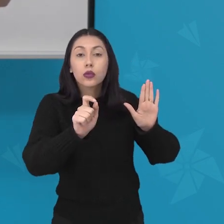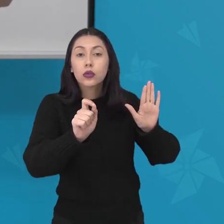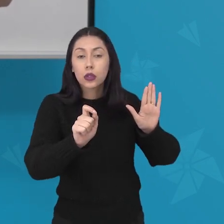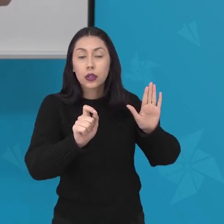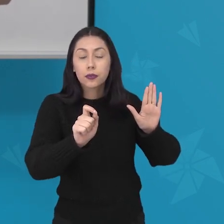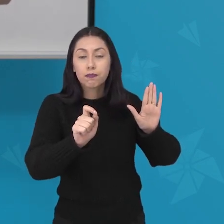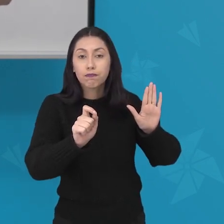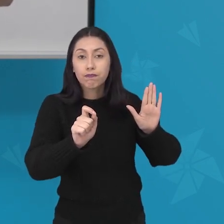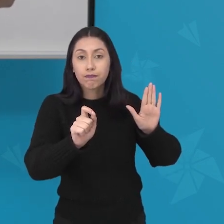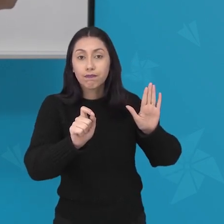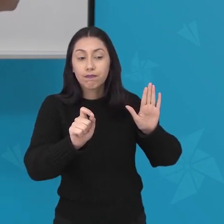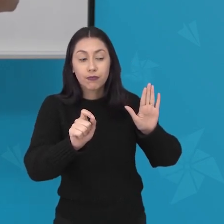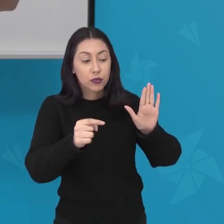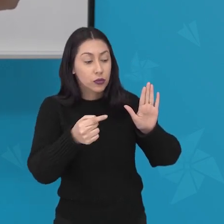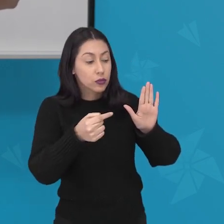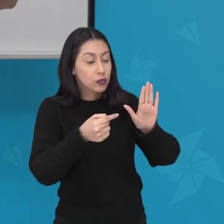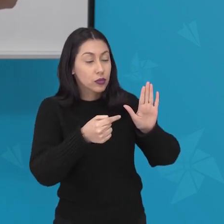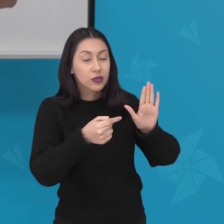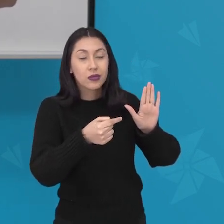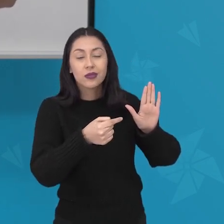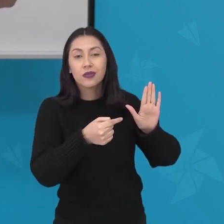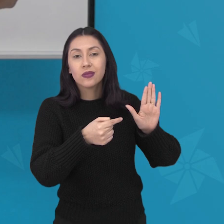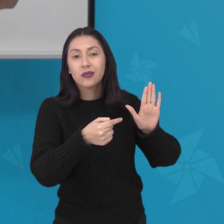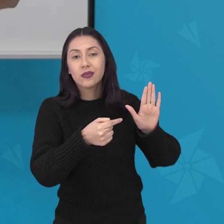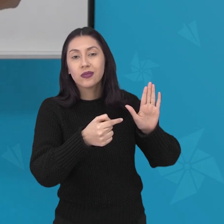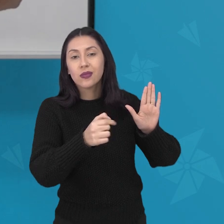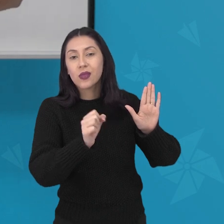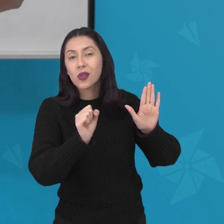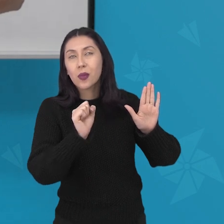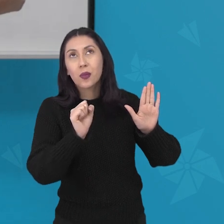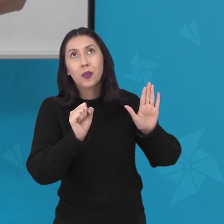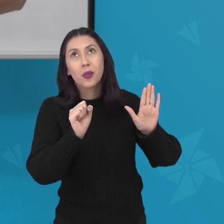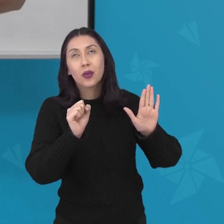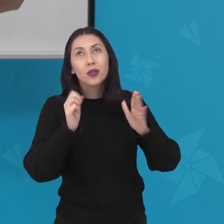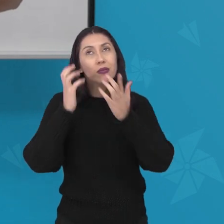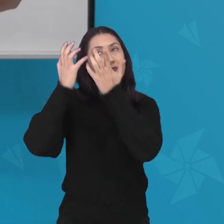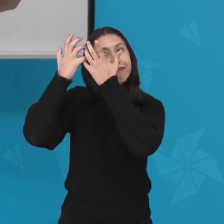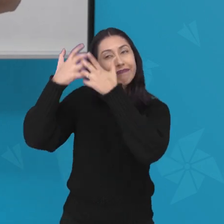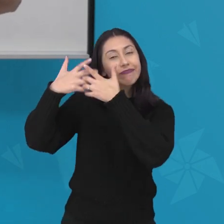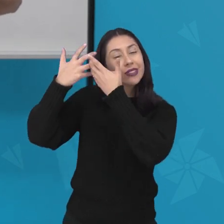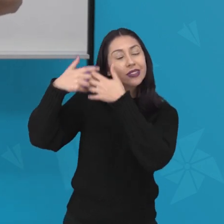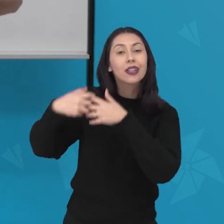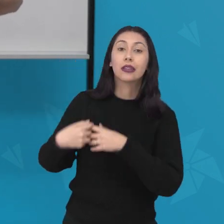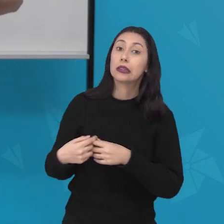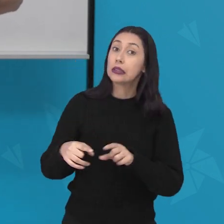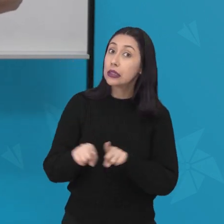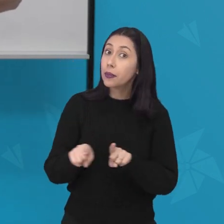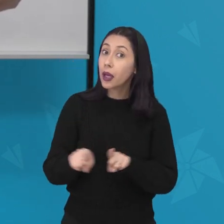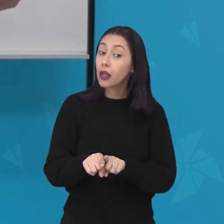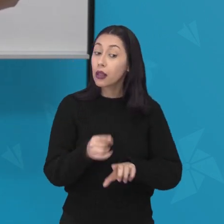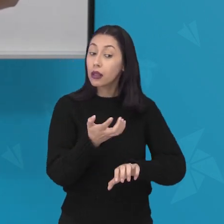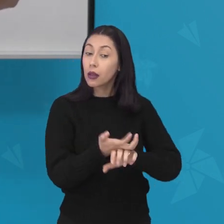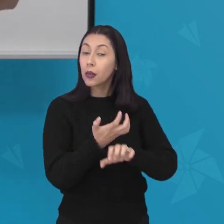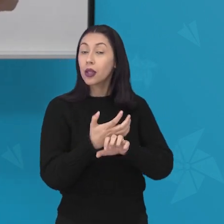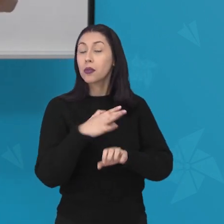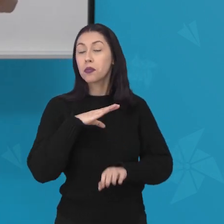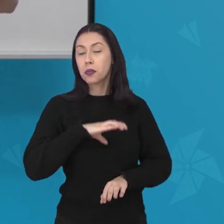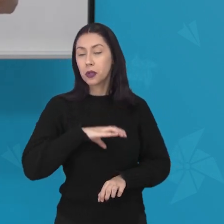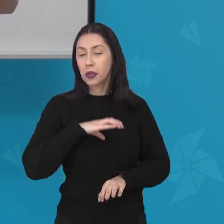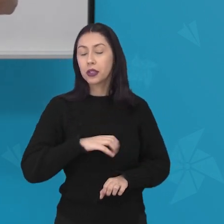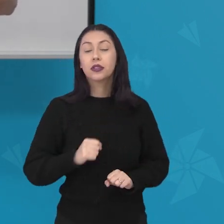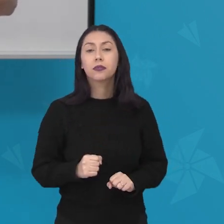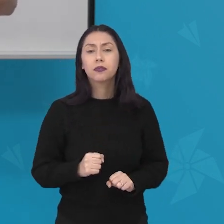filosófico, mas também é um texto que pode ser pensado, por exemplo, em aulas de língua portuguesa. Se a